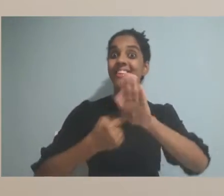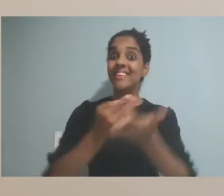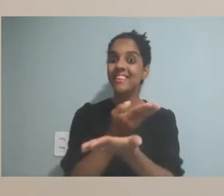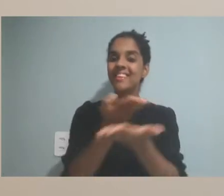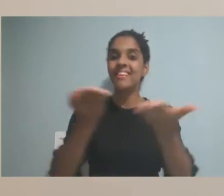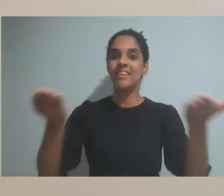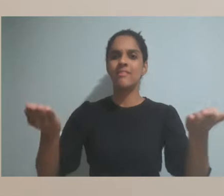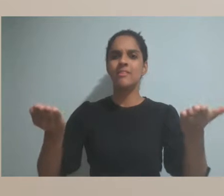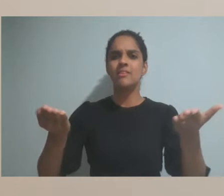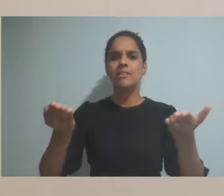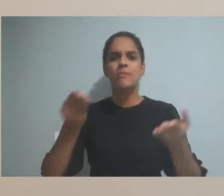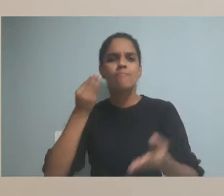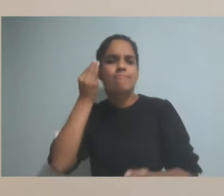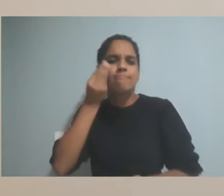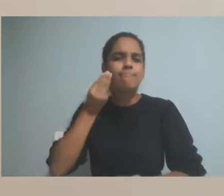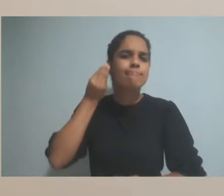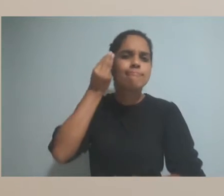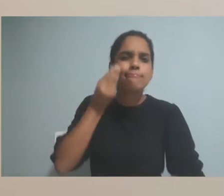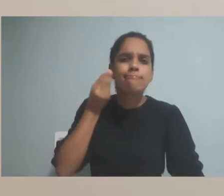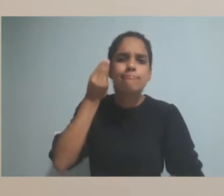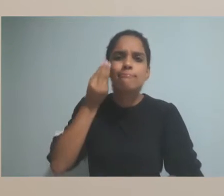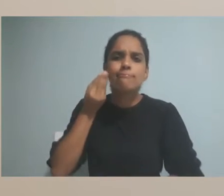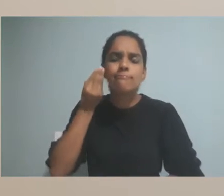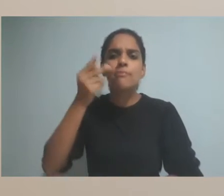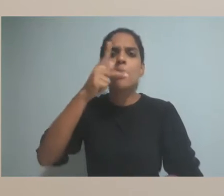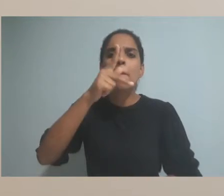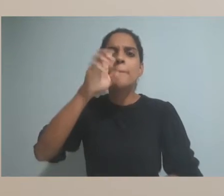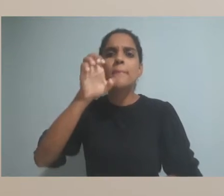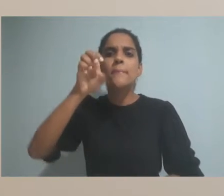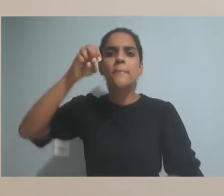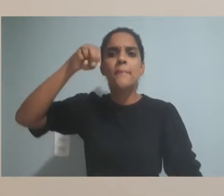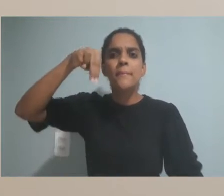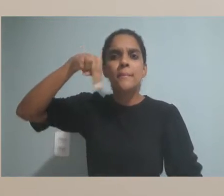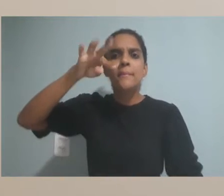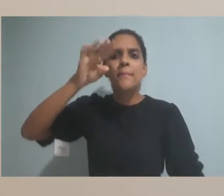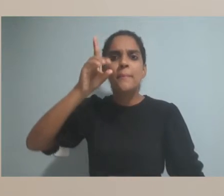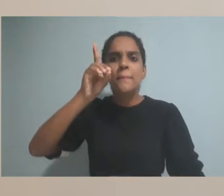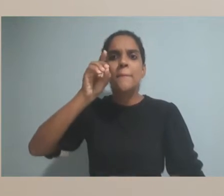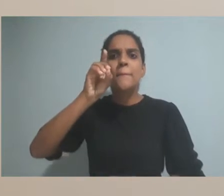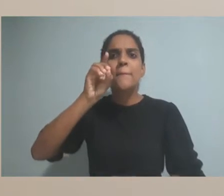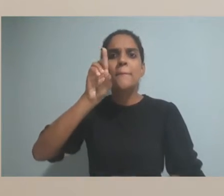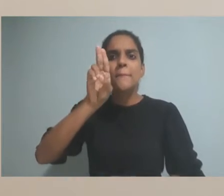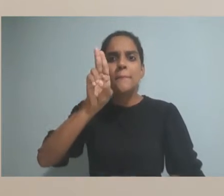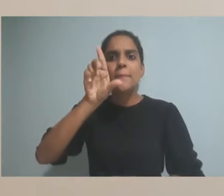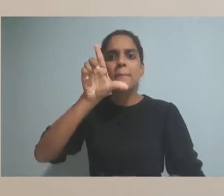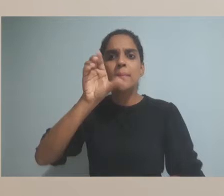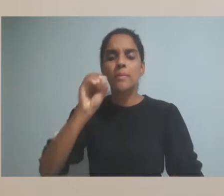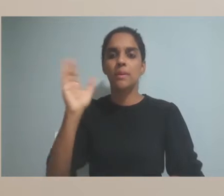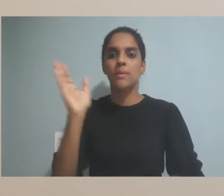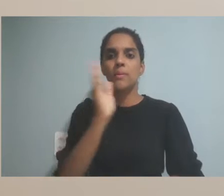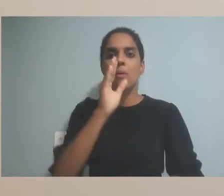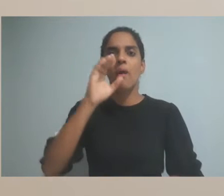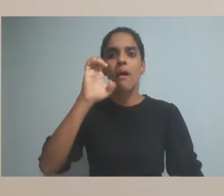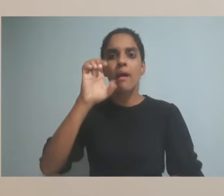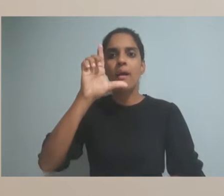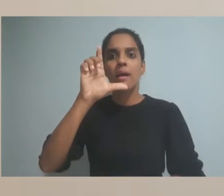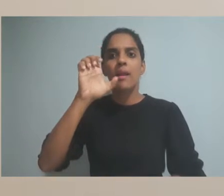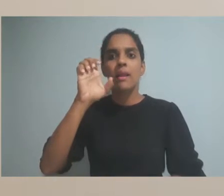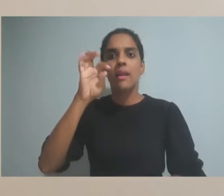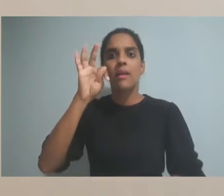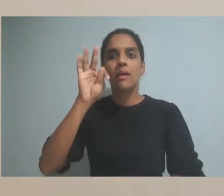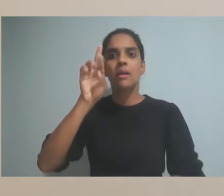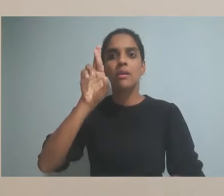Hoje irei apresentar para vocês o experimento do pêndulo eletrostático, um dispositivo utilizado